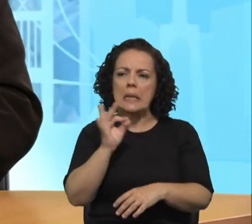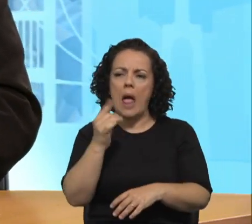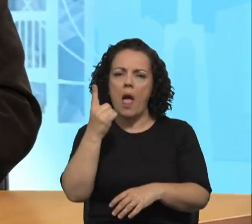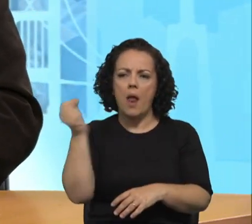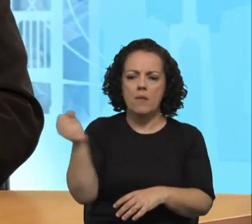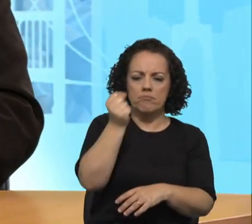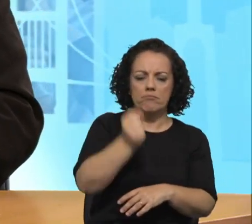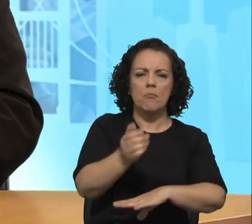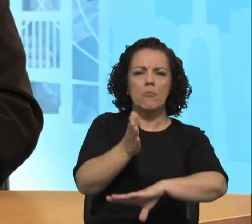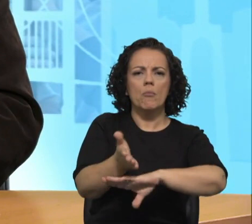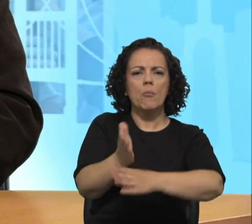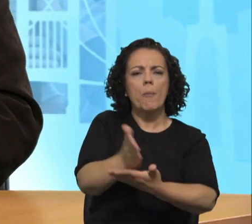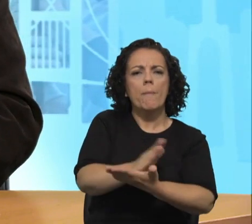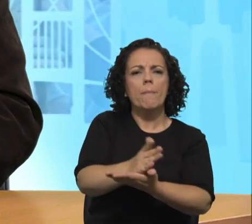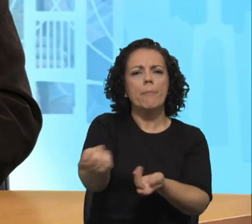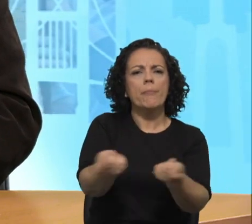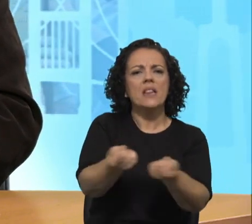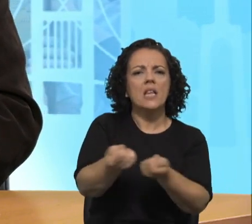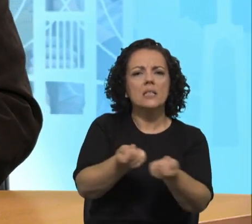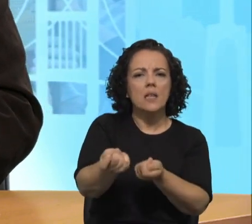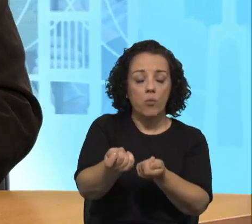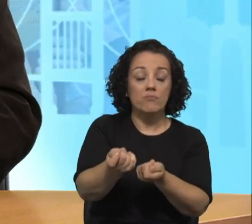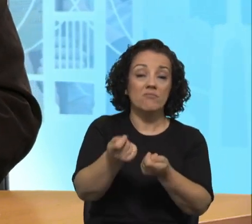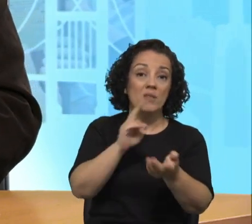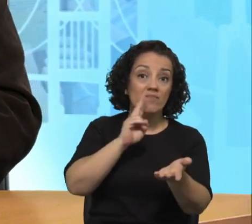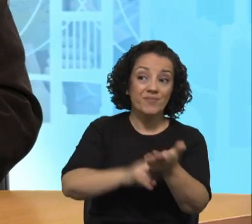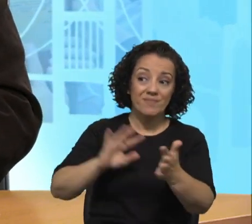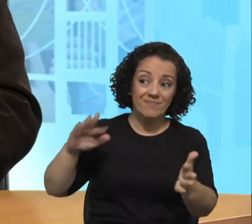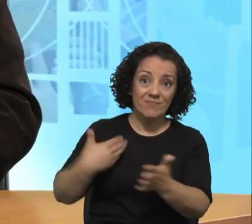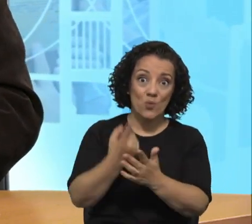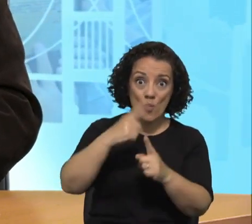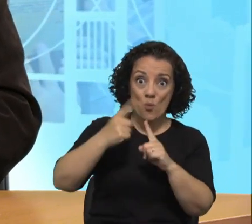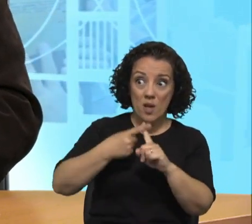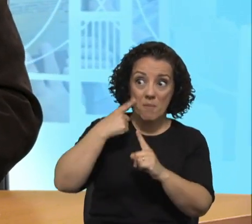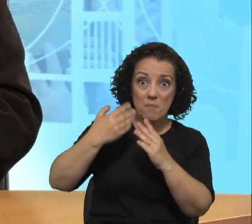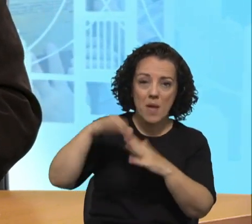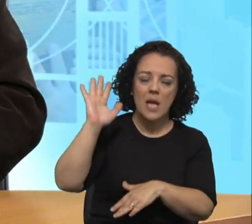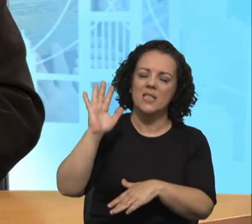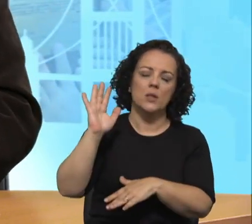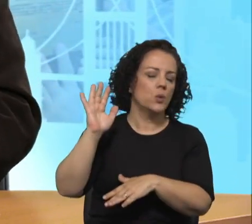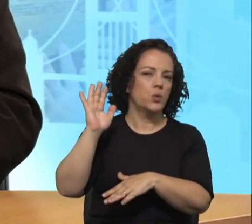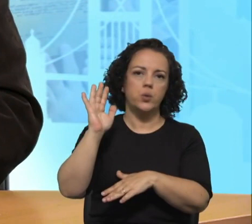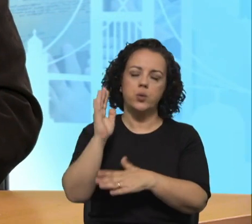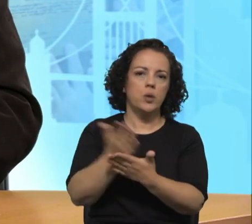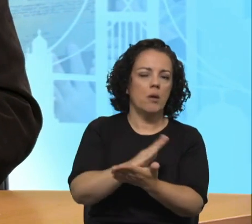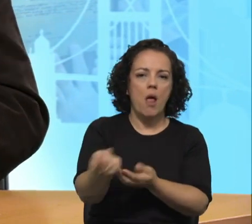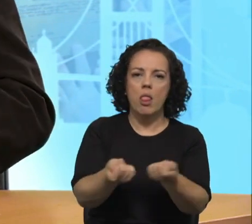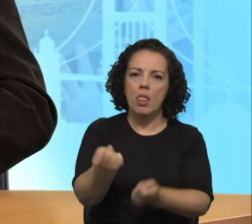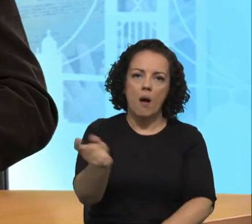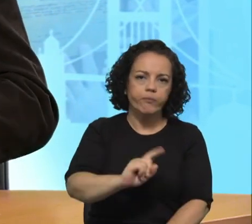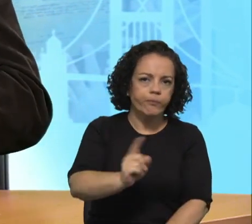percebemos isto há mais de um ano, a mediação torna-se extremamente difícil e é por isso que encontramos analistas extremamente pessimistas em relação à